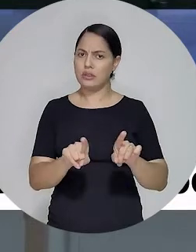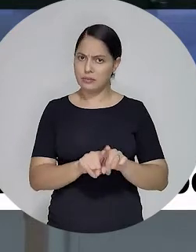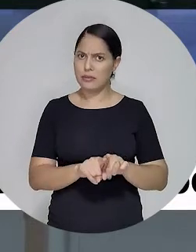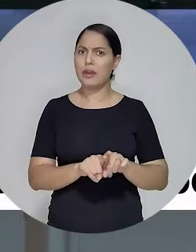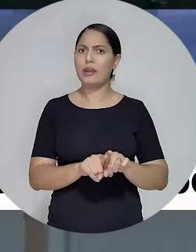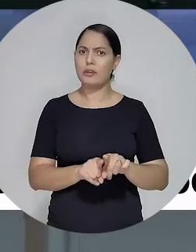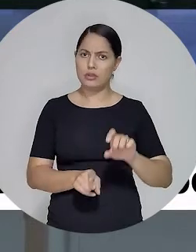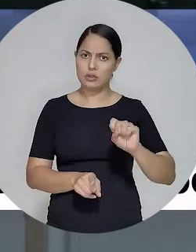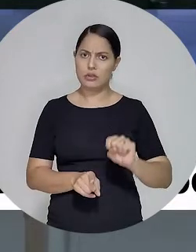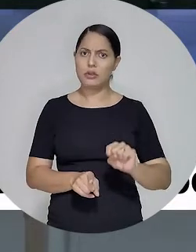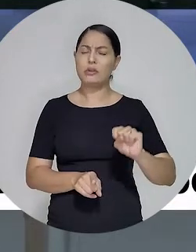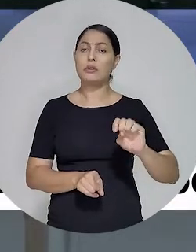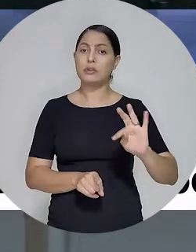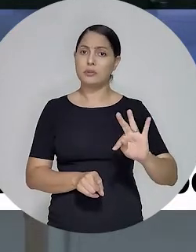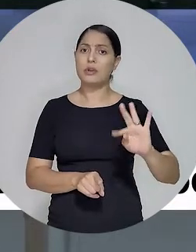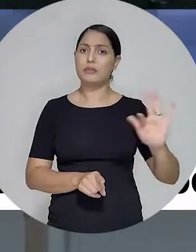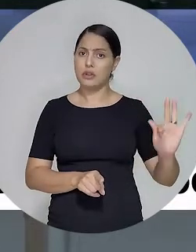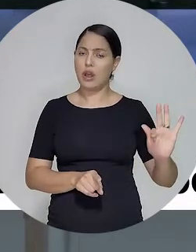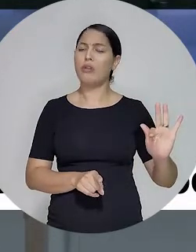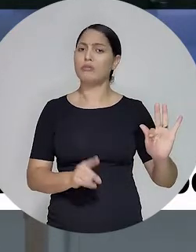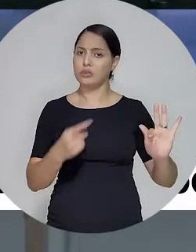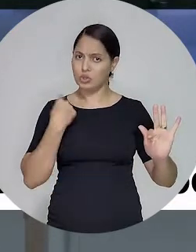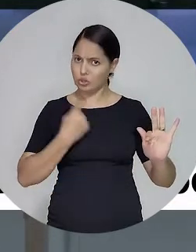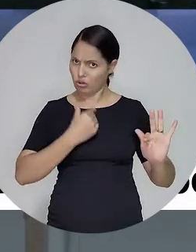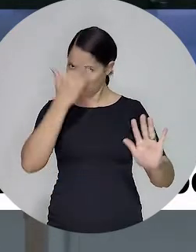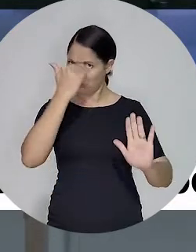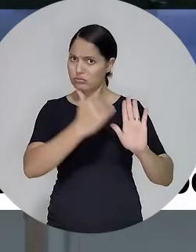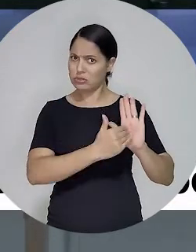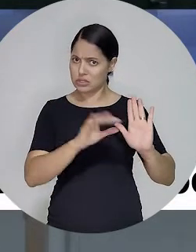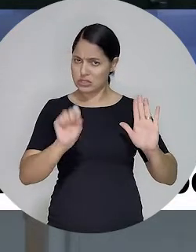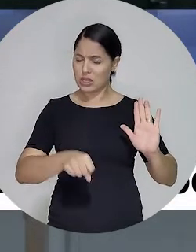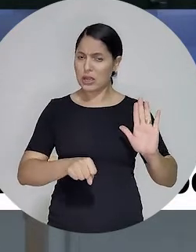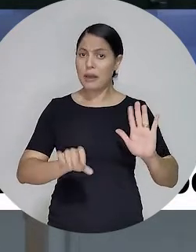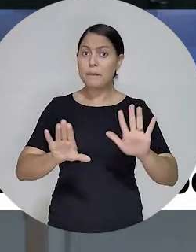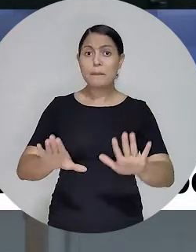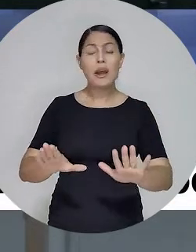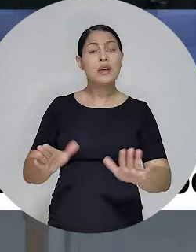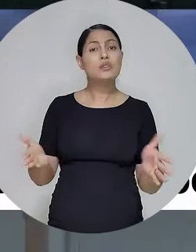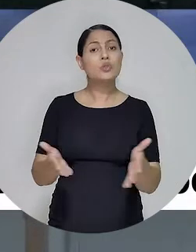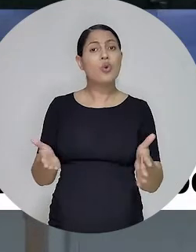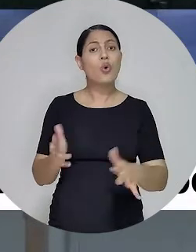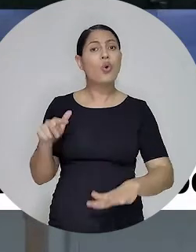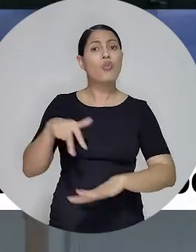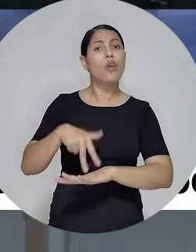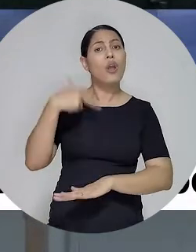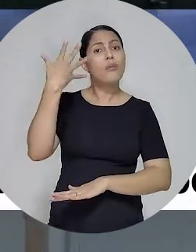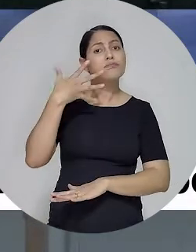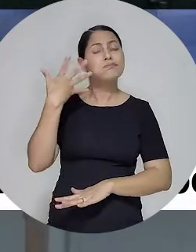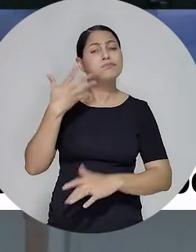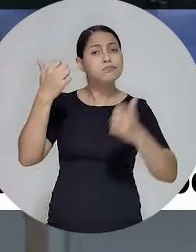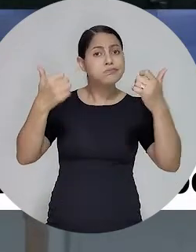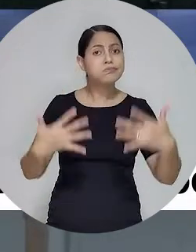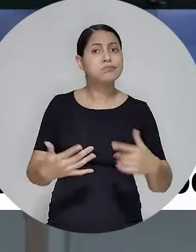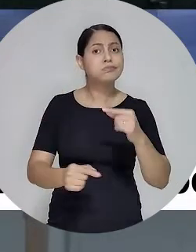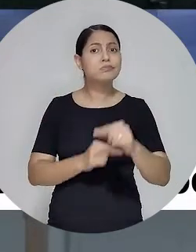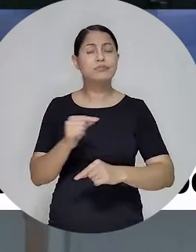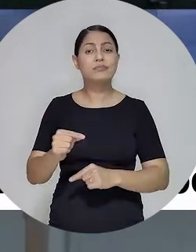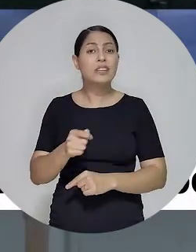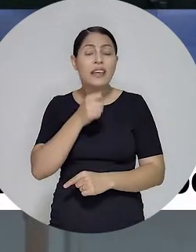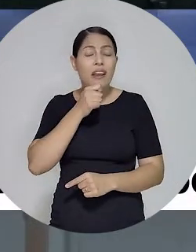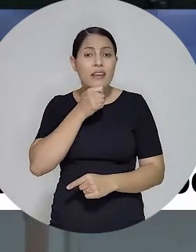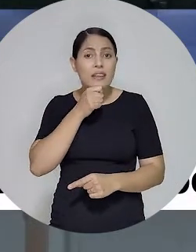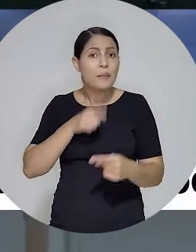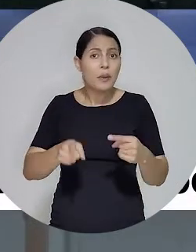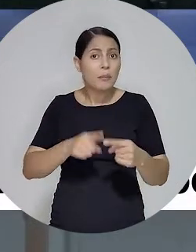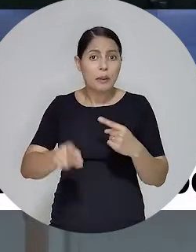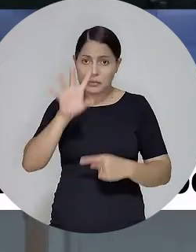CNJ, inclusive do Supremo Tribunal Federal, mas que trago um viés